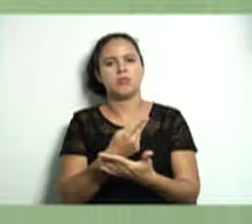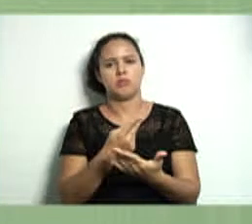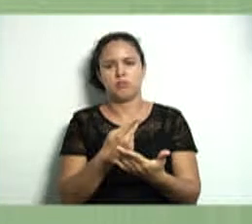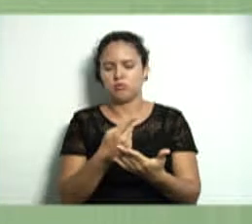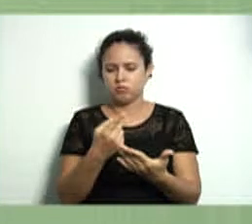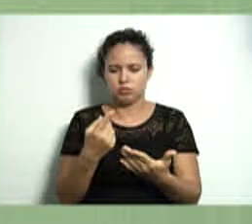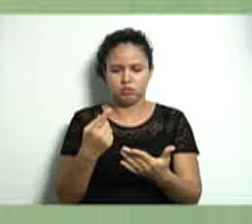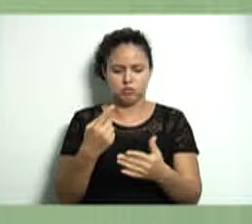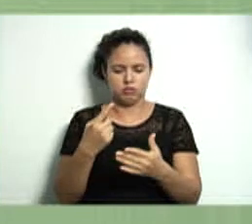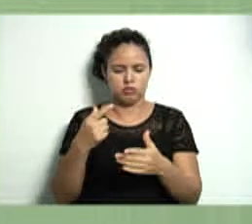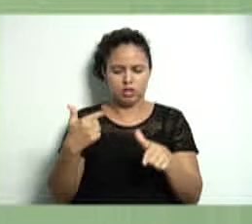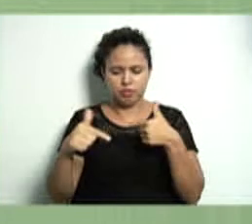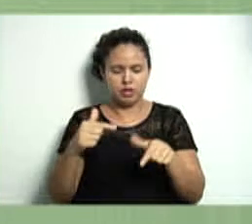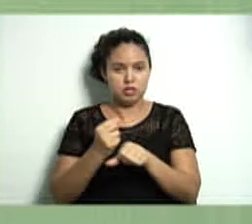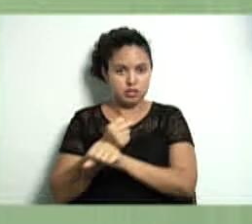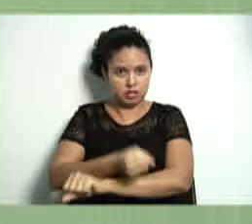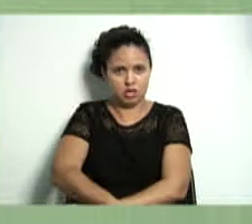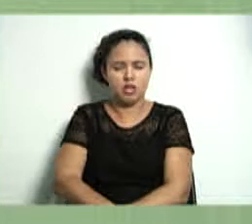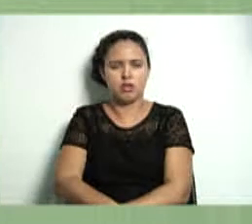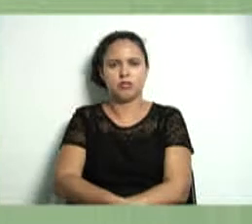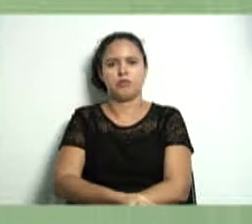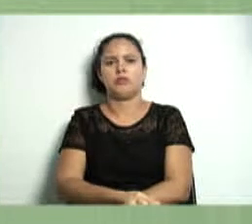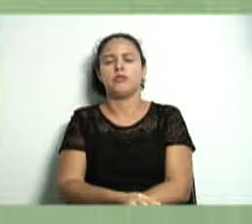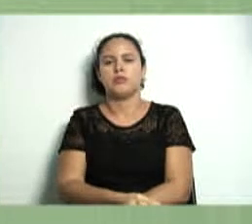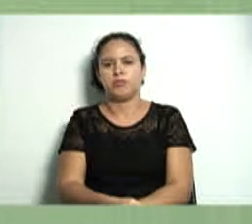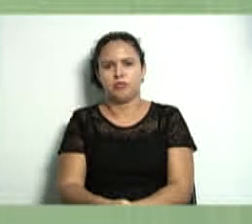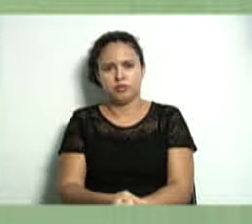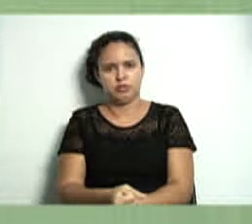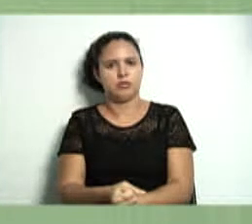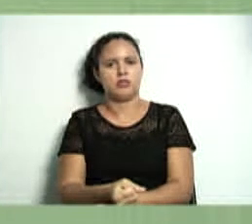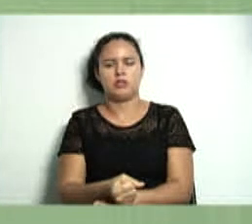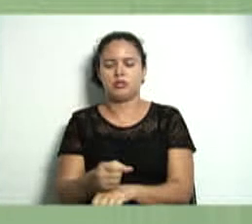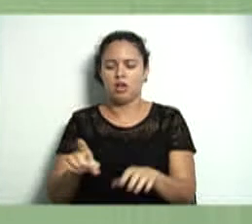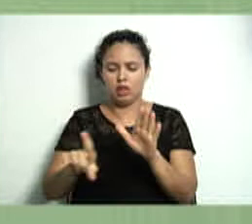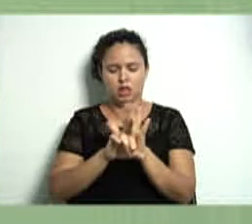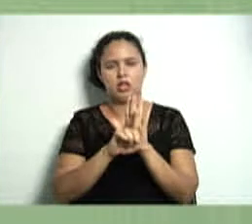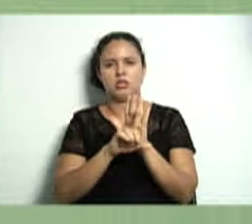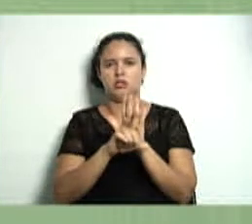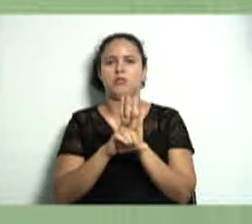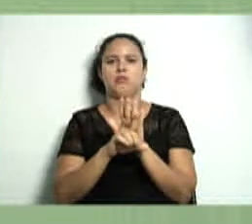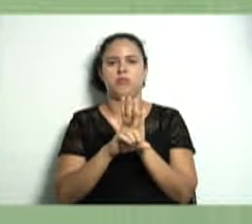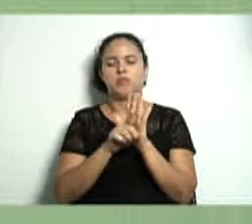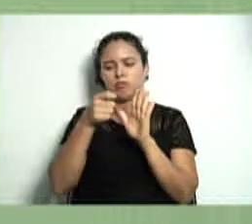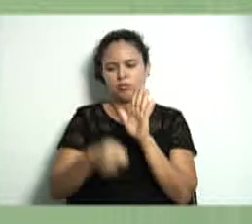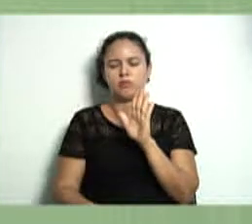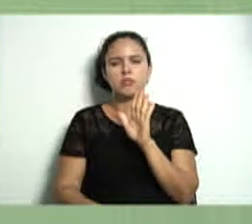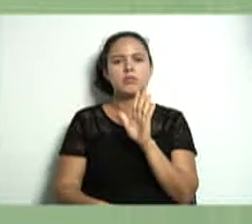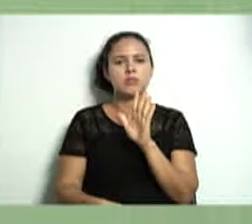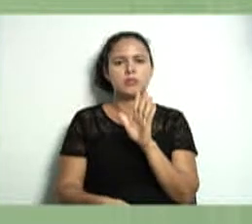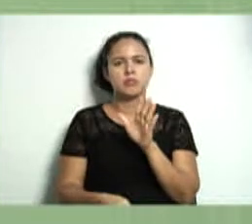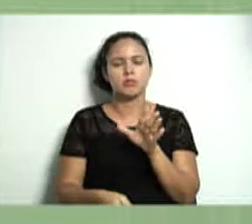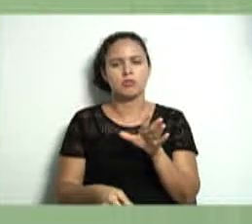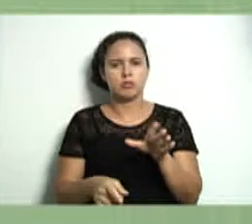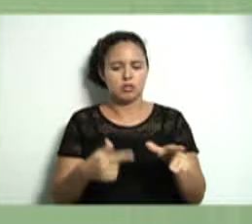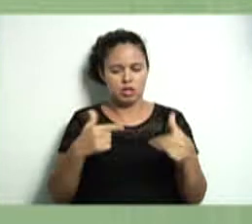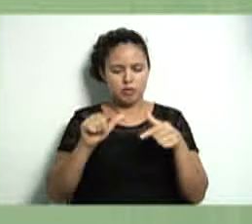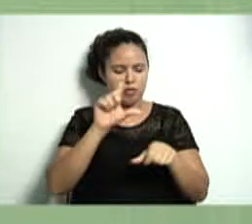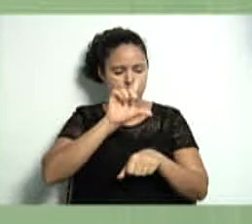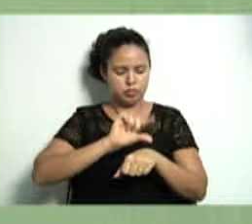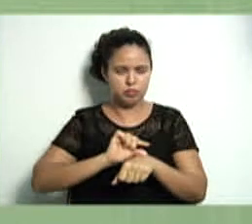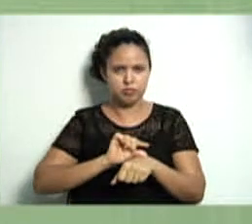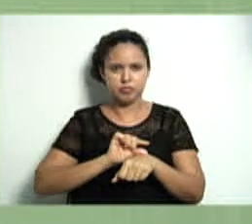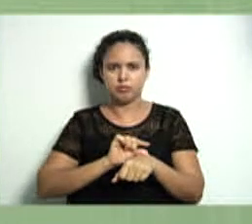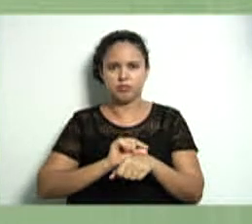Nada de trabalho escravo. Se existir trabalho escravo, ele é ilegal e nem pelas poucas horas de trabalho. Então, essa